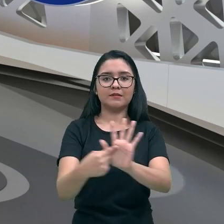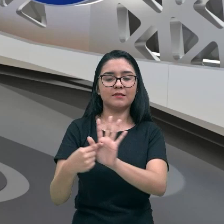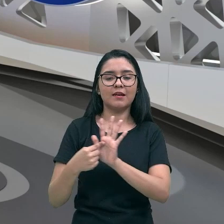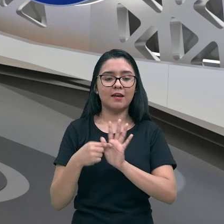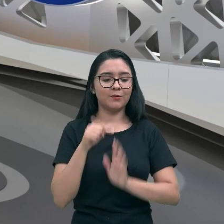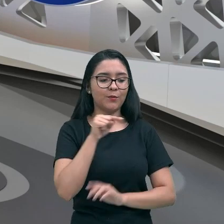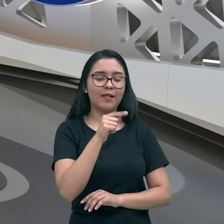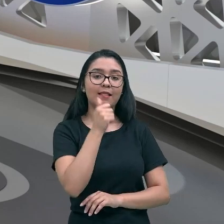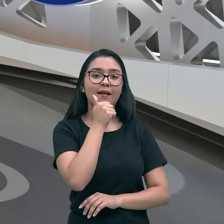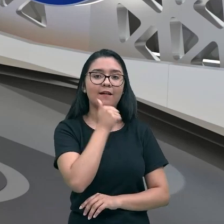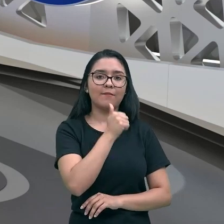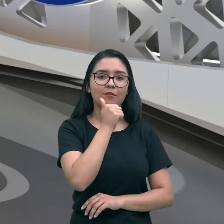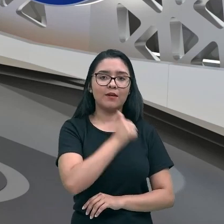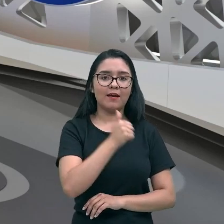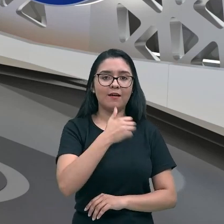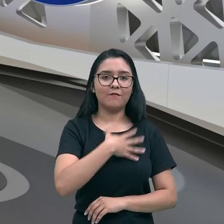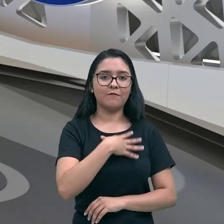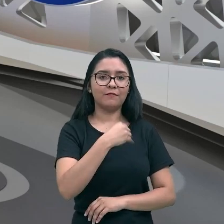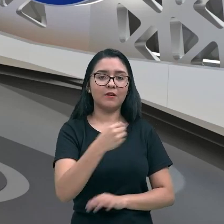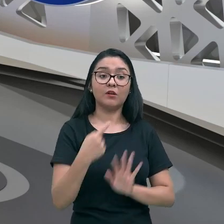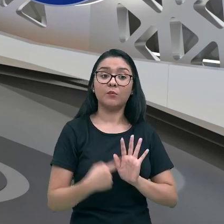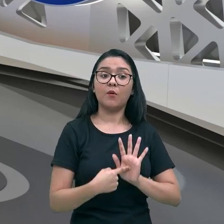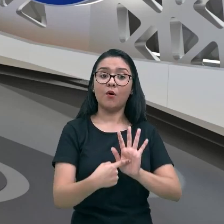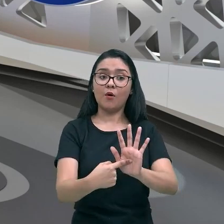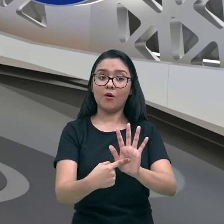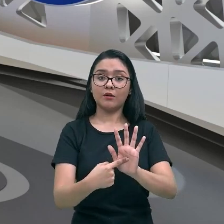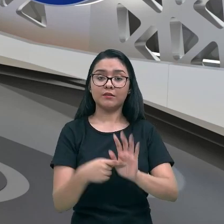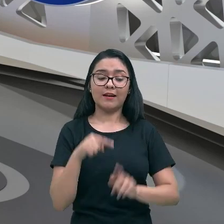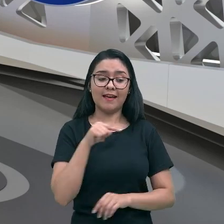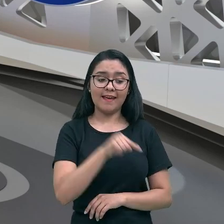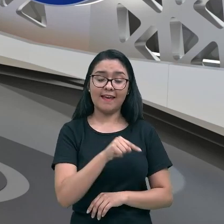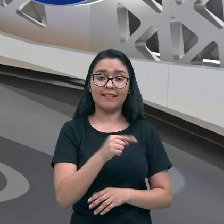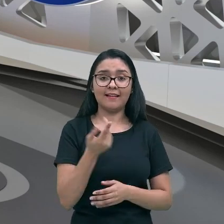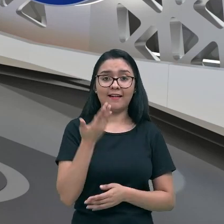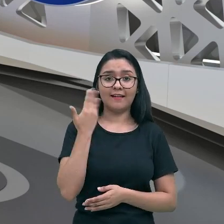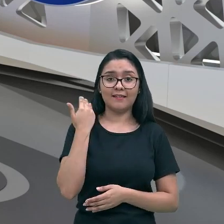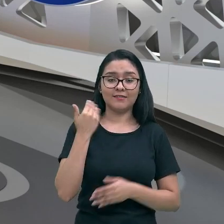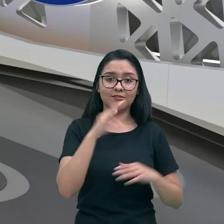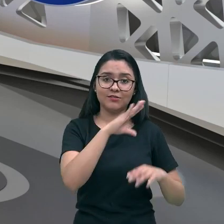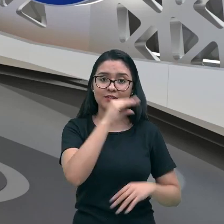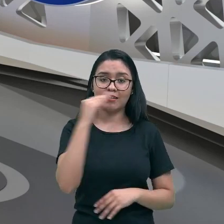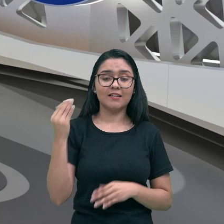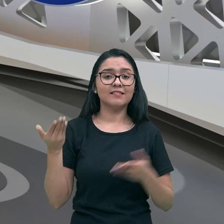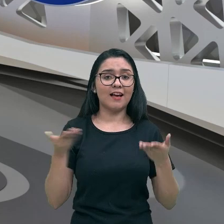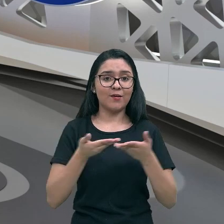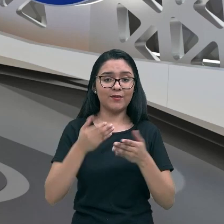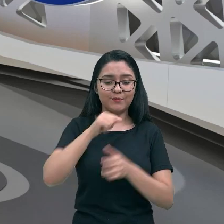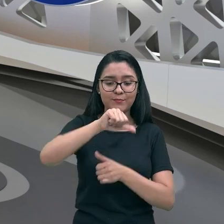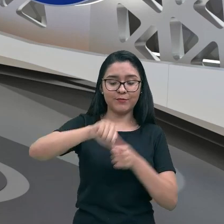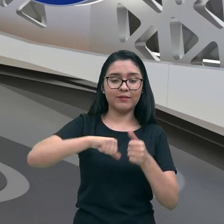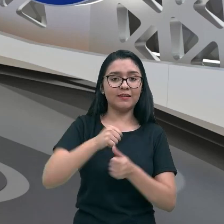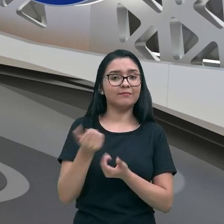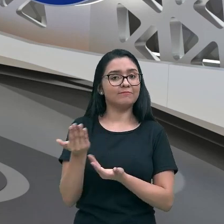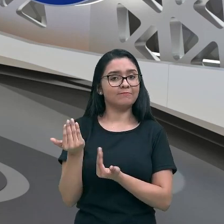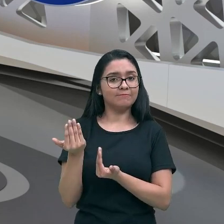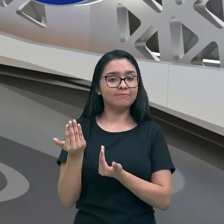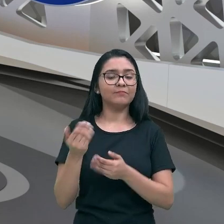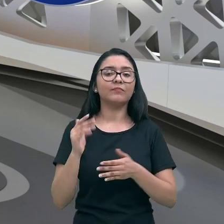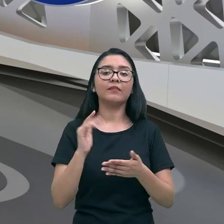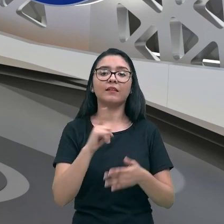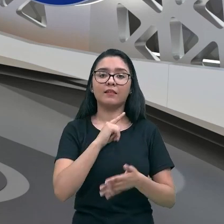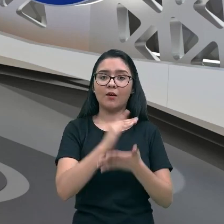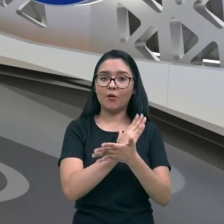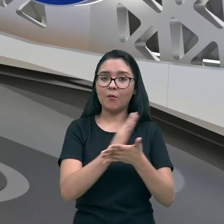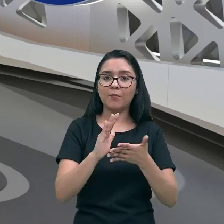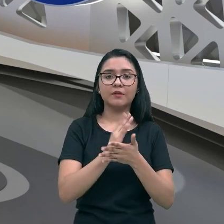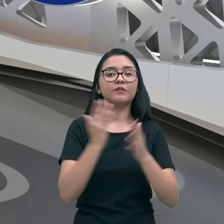filha para a sociedade, mostram a minha filha que antes era criança, agora é uma moça, né? Há algumas festas que inclusive